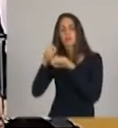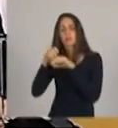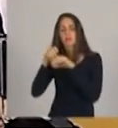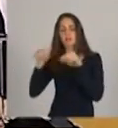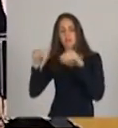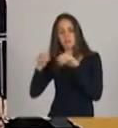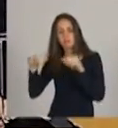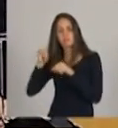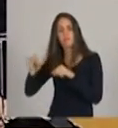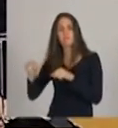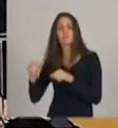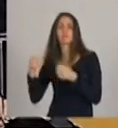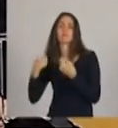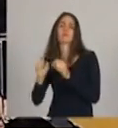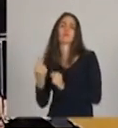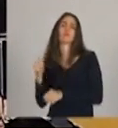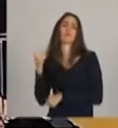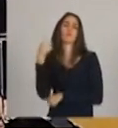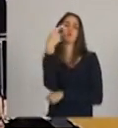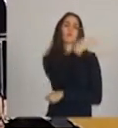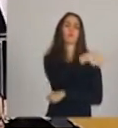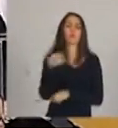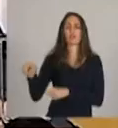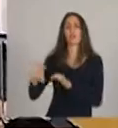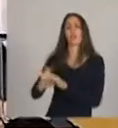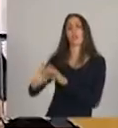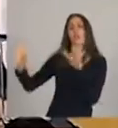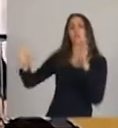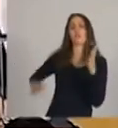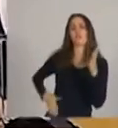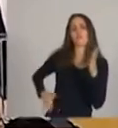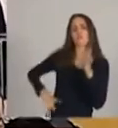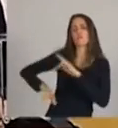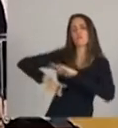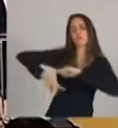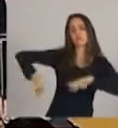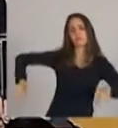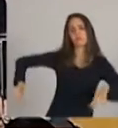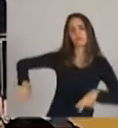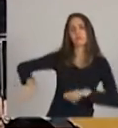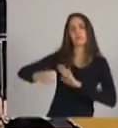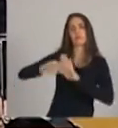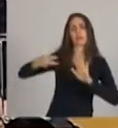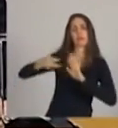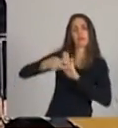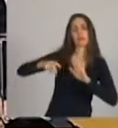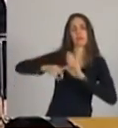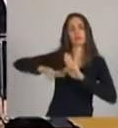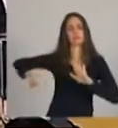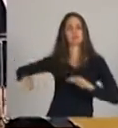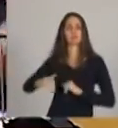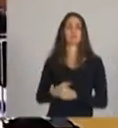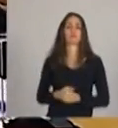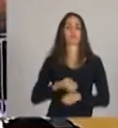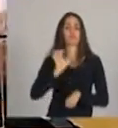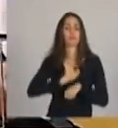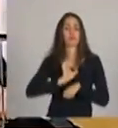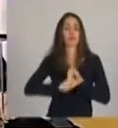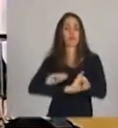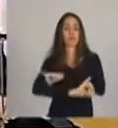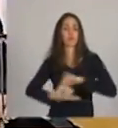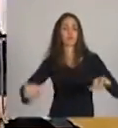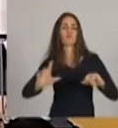para toda forma de criminalidade. Senhor presidente, Eis que o governo estadual anuncia a compra agora